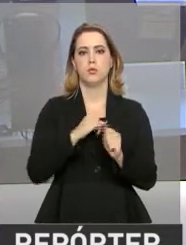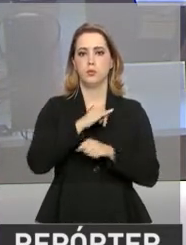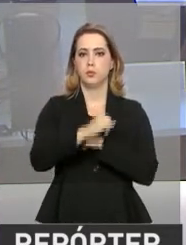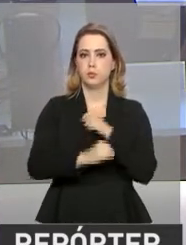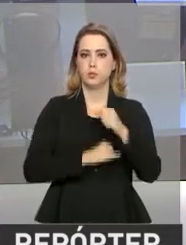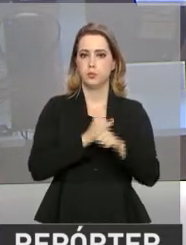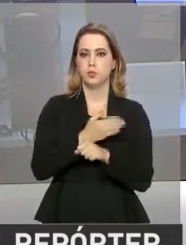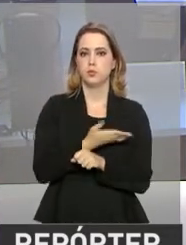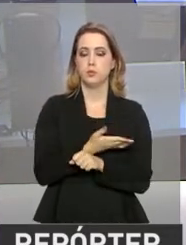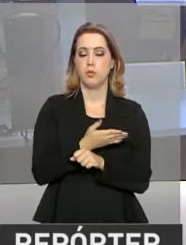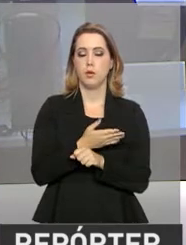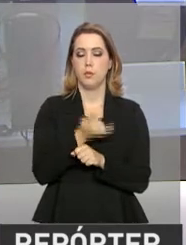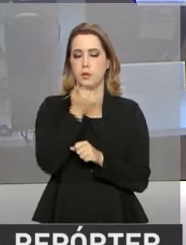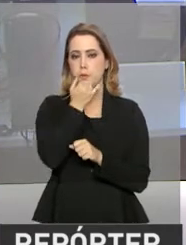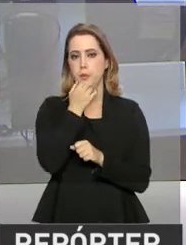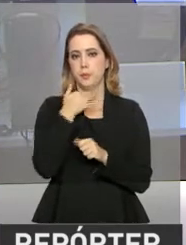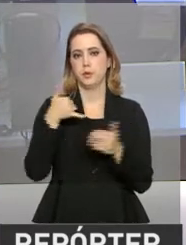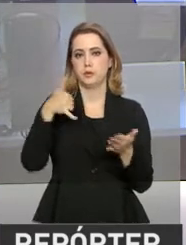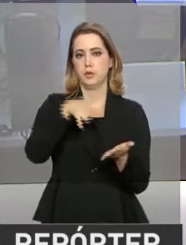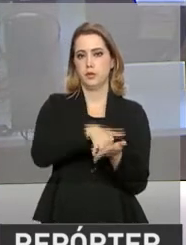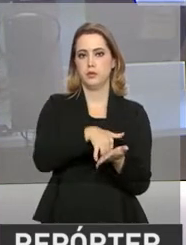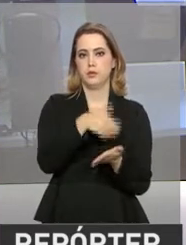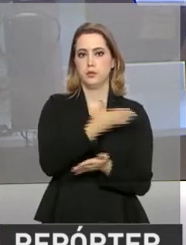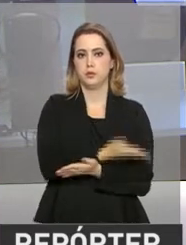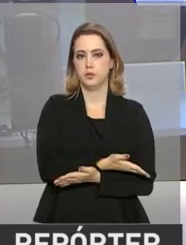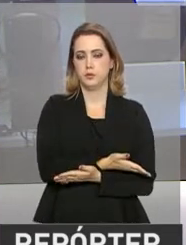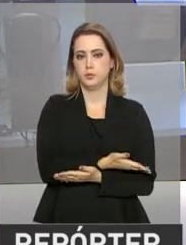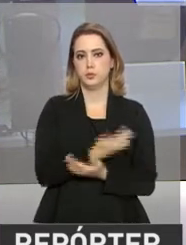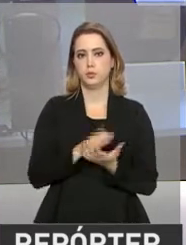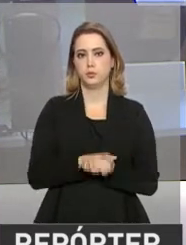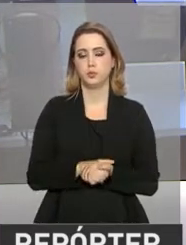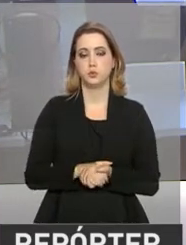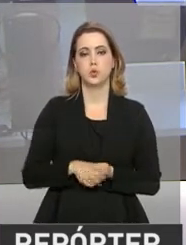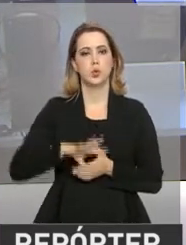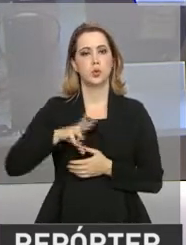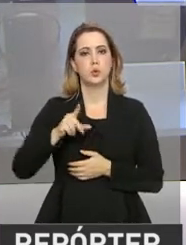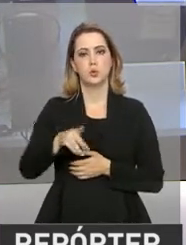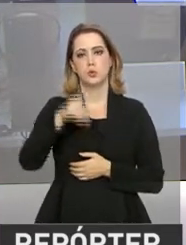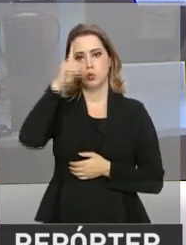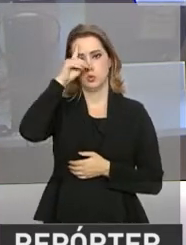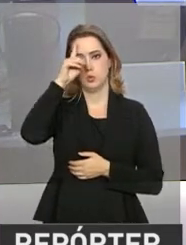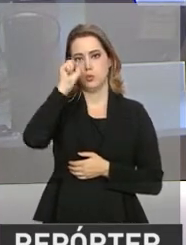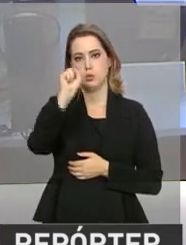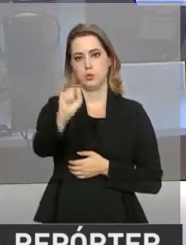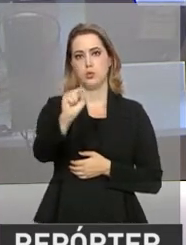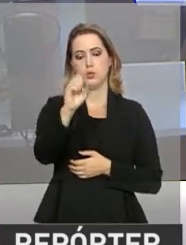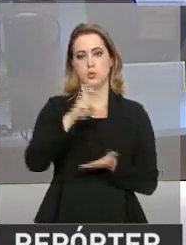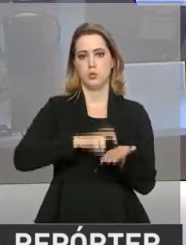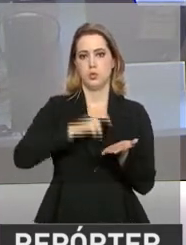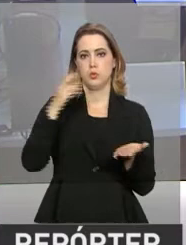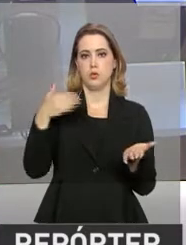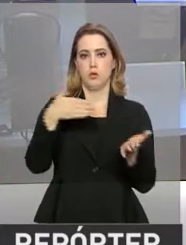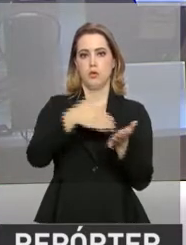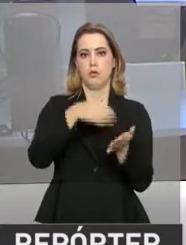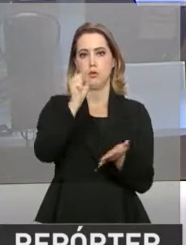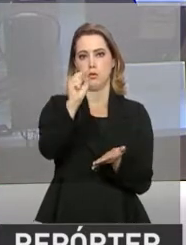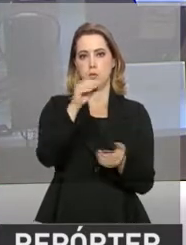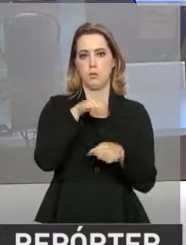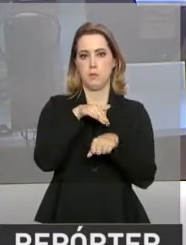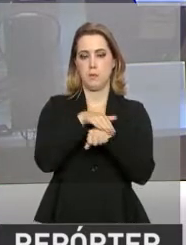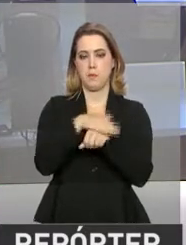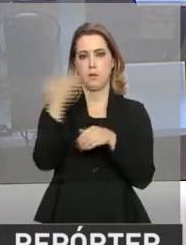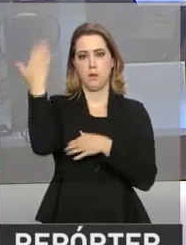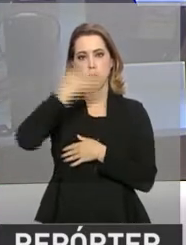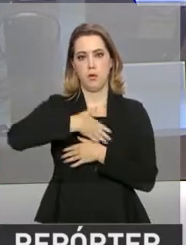0 800 616161 diariamente das 8 da manhã às oito da noite as